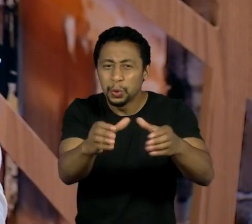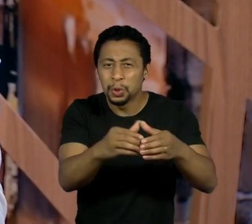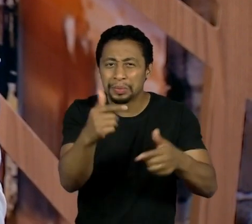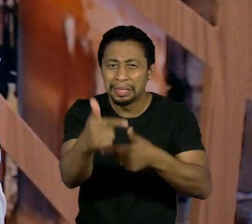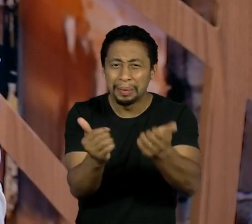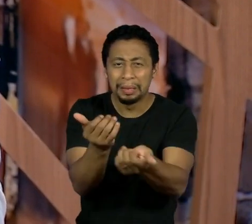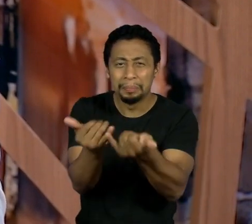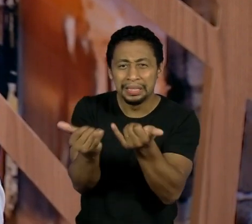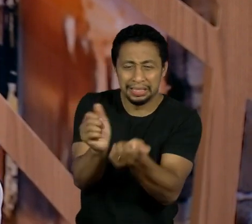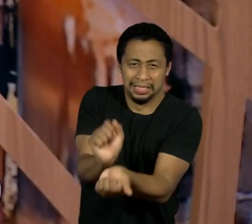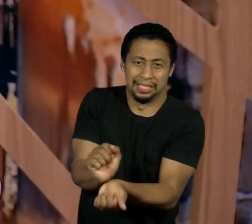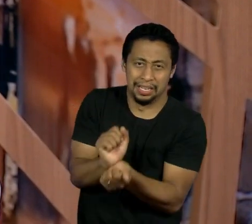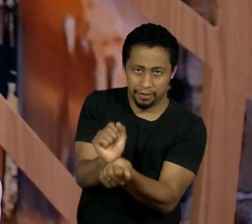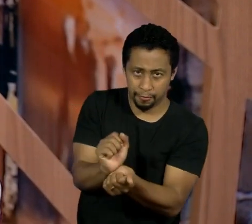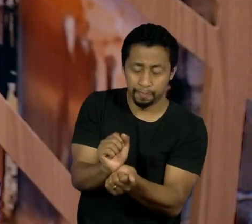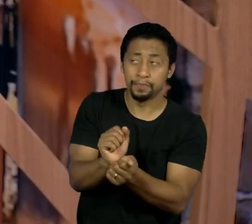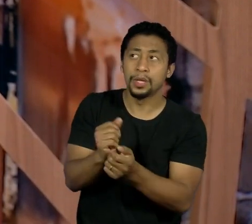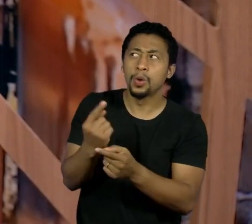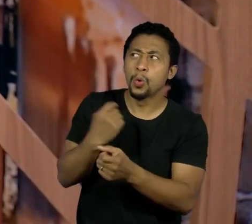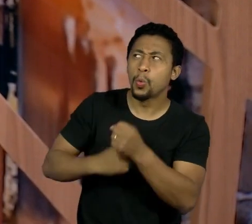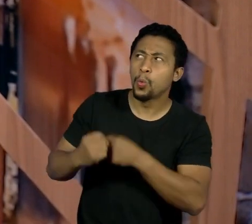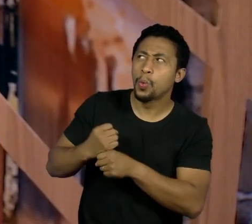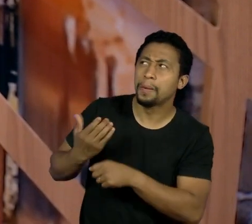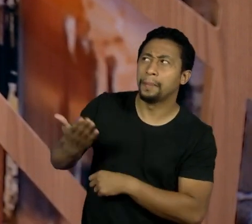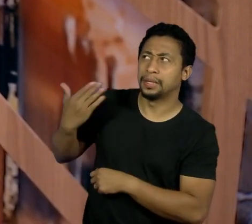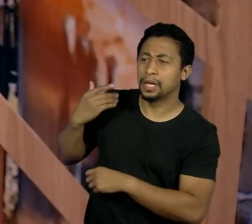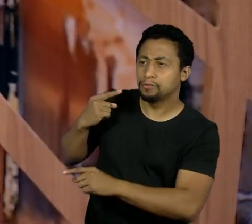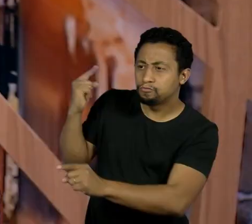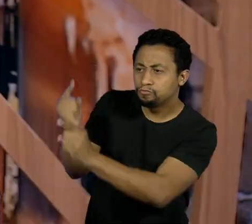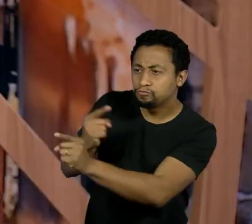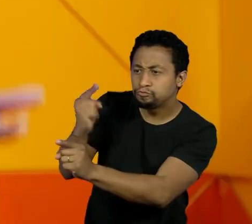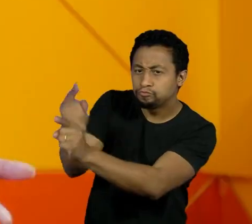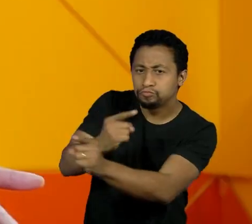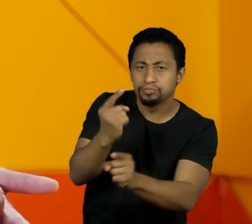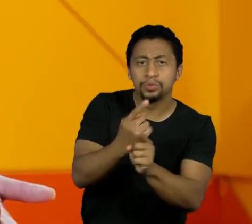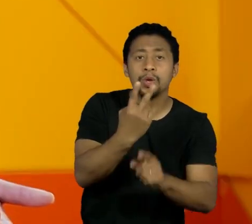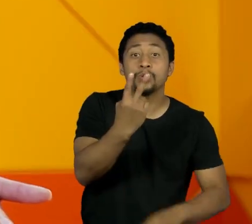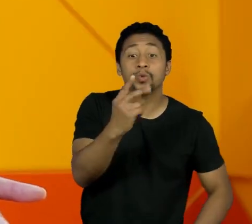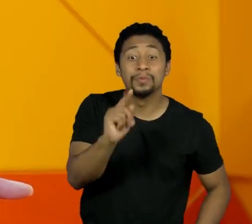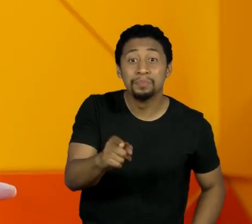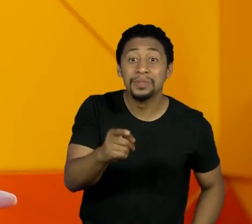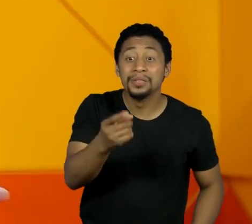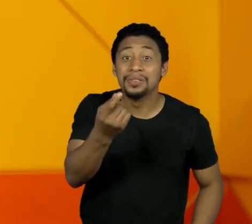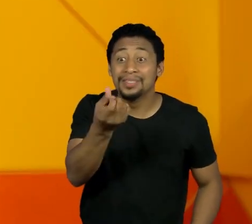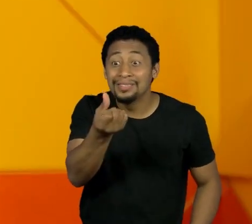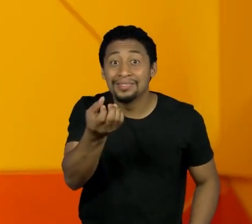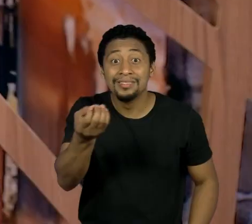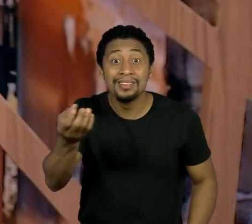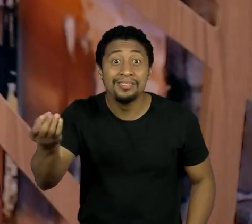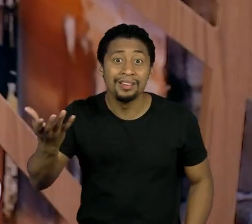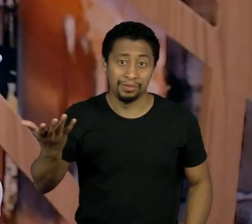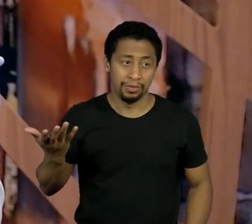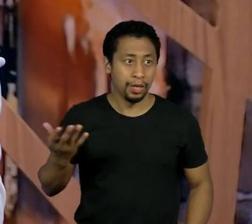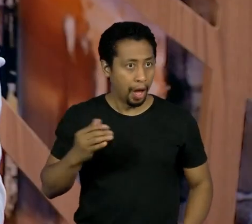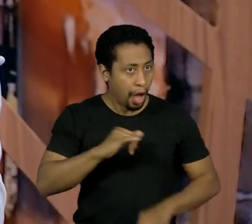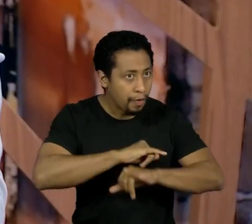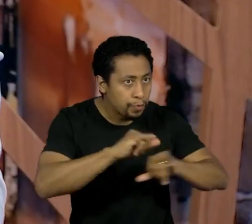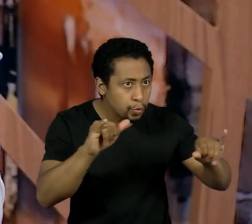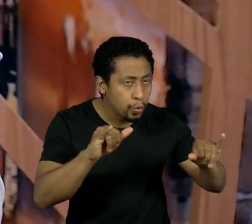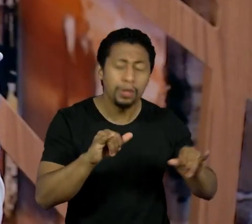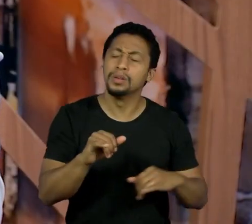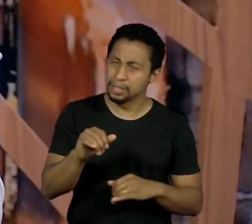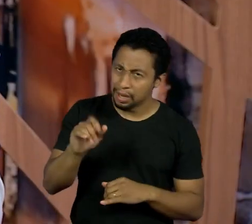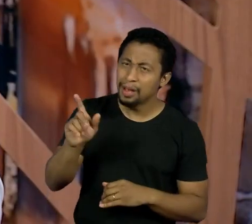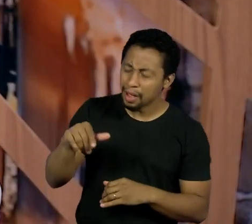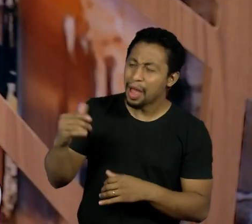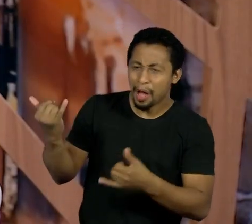gente teve mais ou menos 2.600 casos que foram comunicados. Então, isso é reflexo de